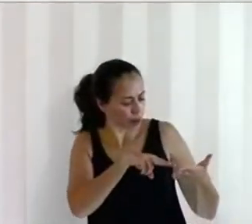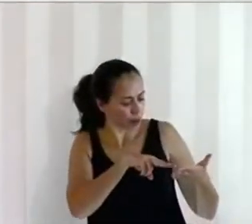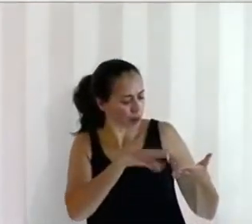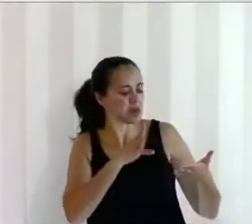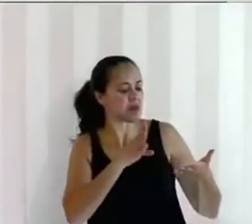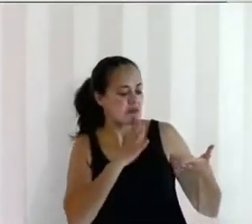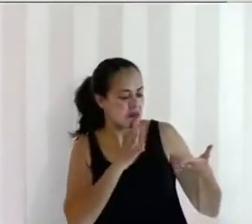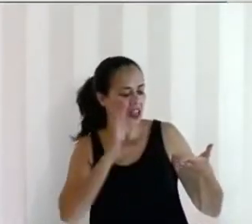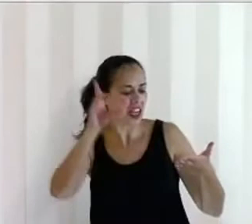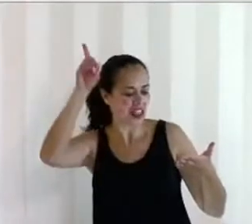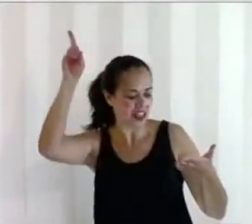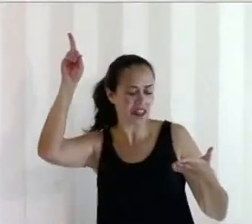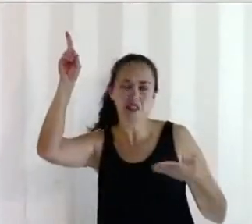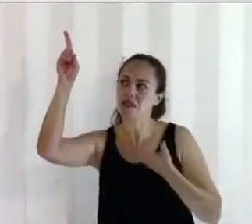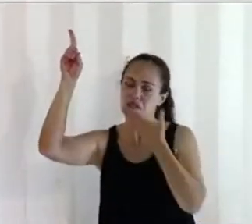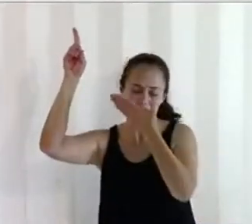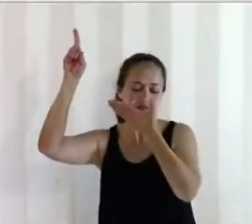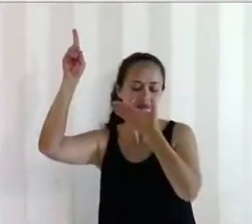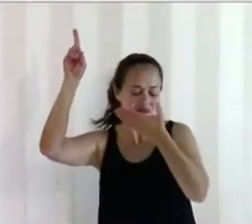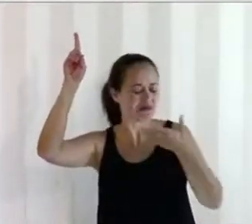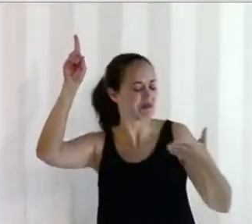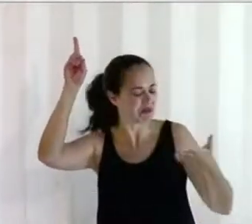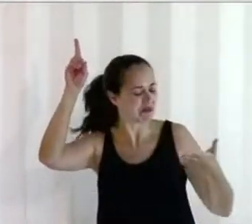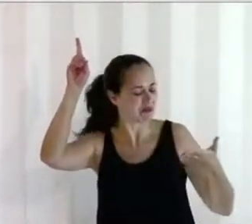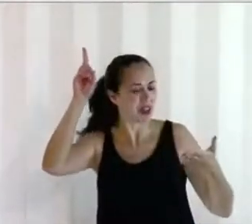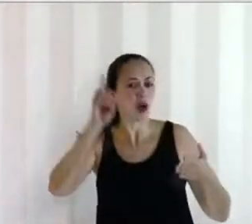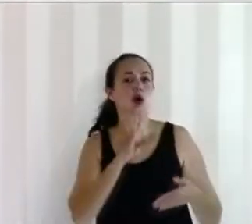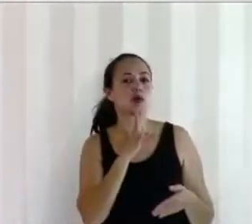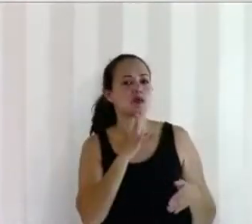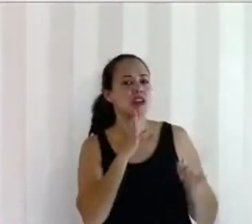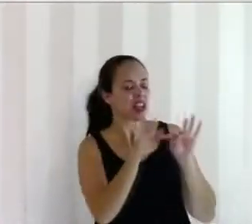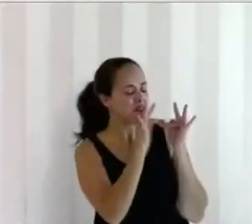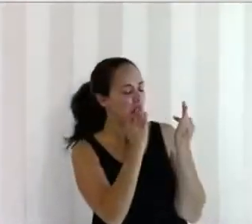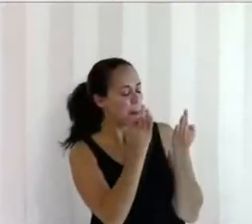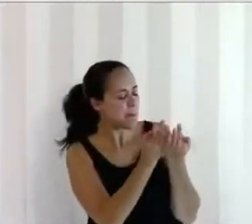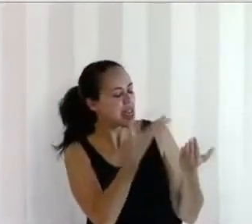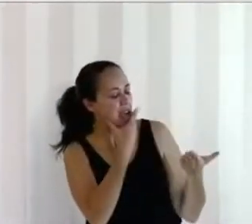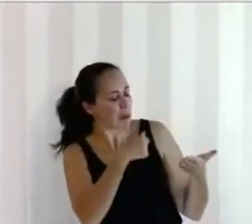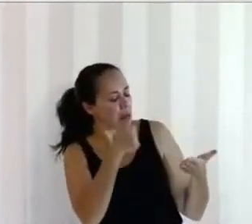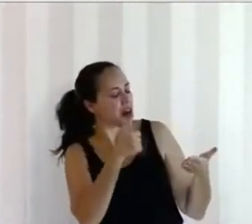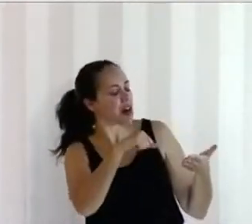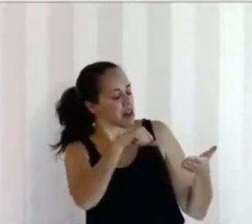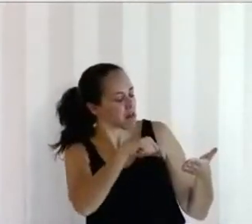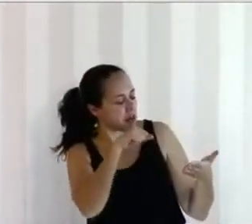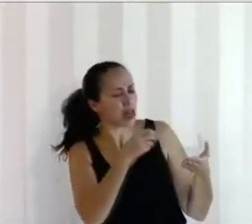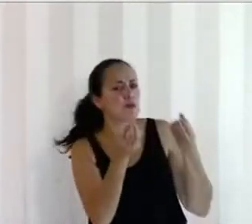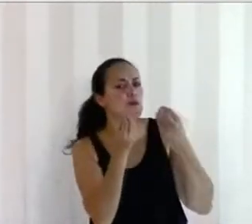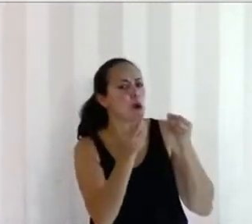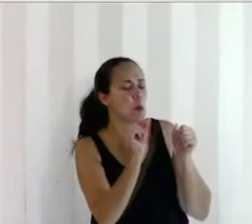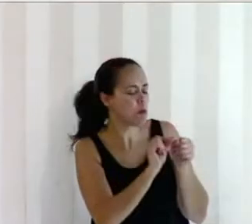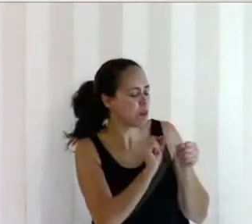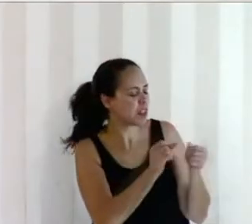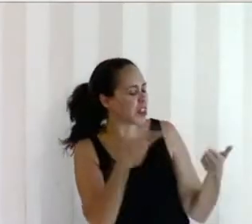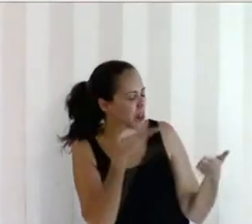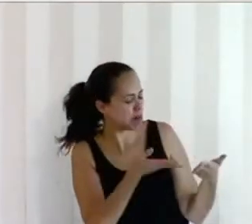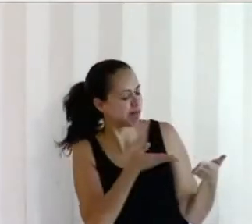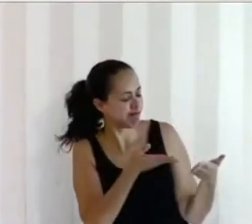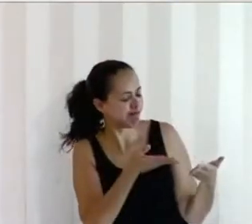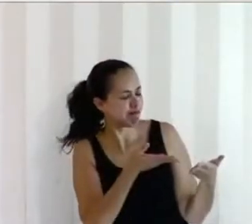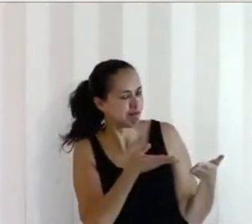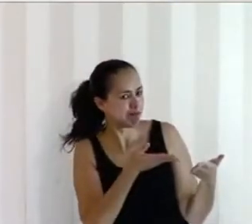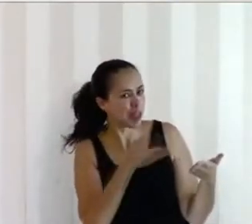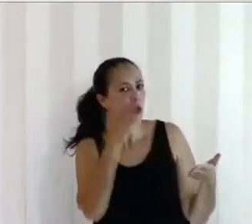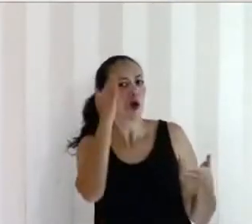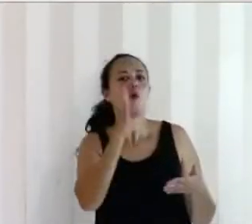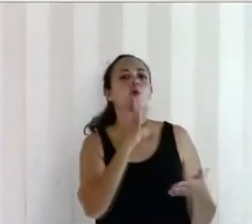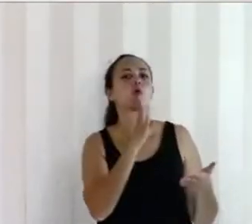do dia, dos pais que temos, da vida, da propriedade, do ser humano, da